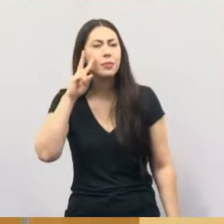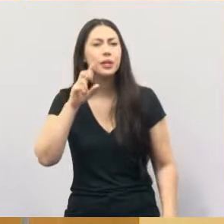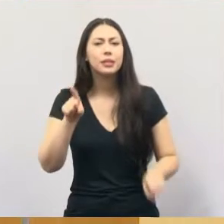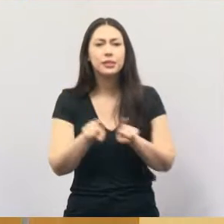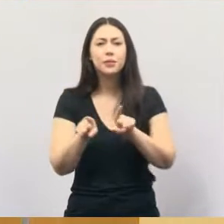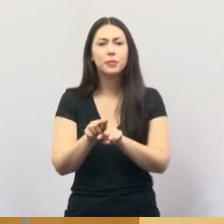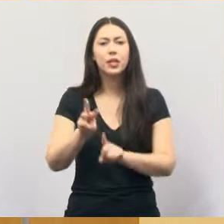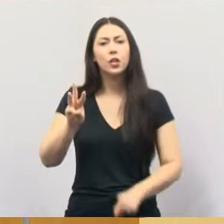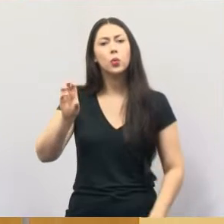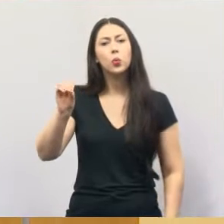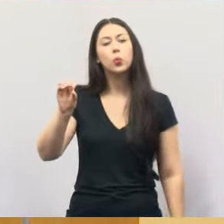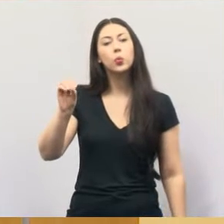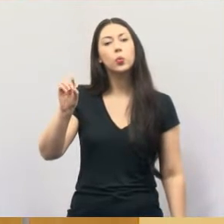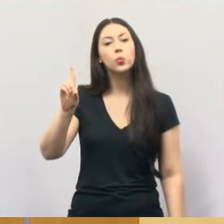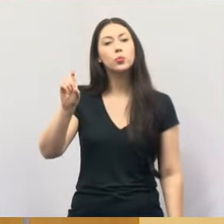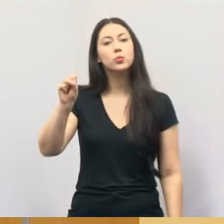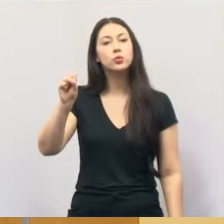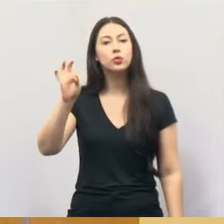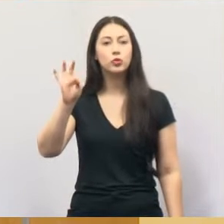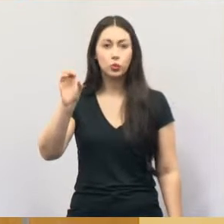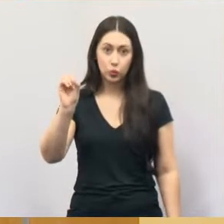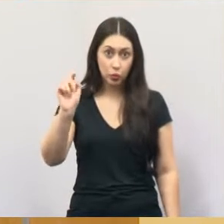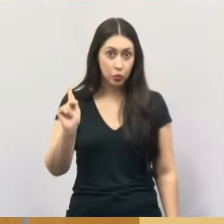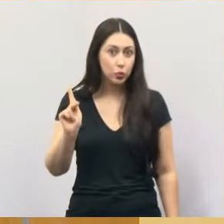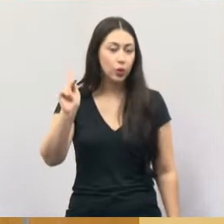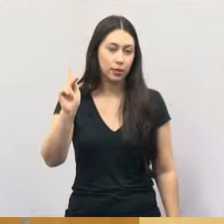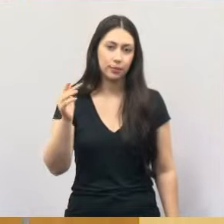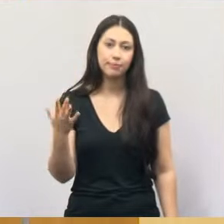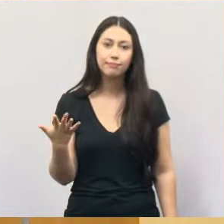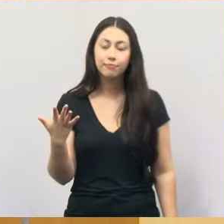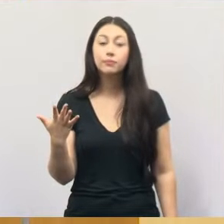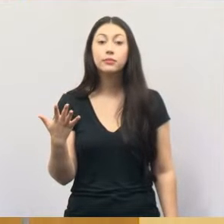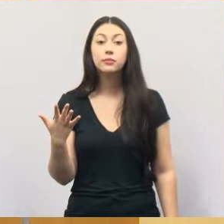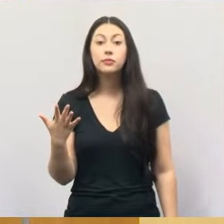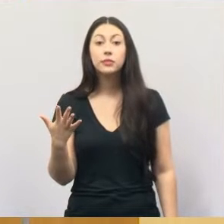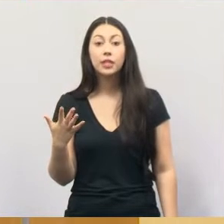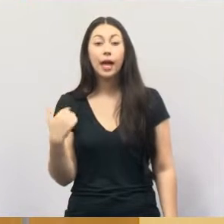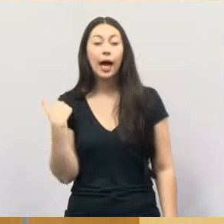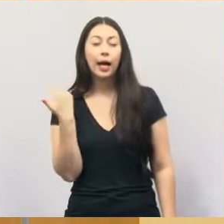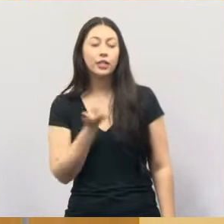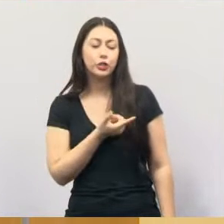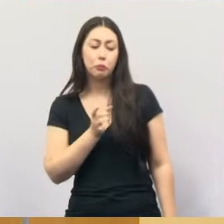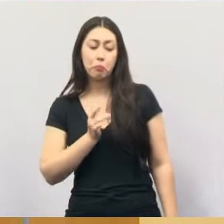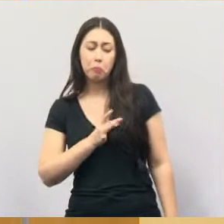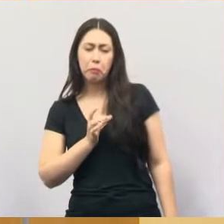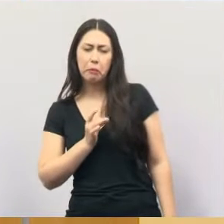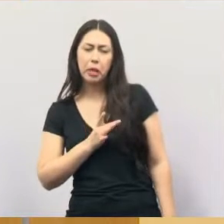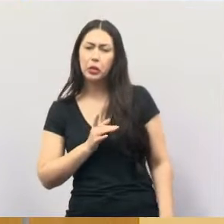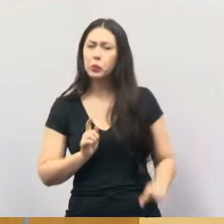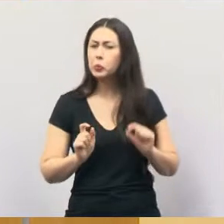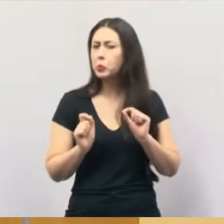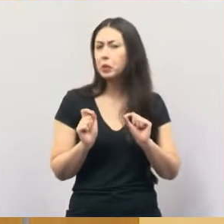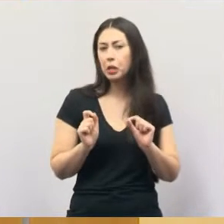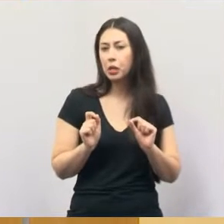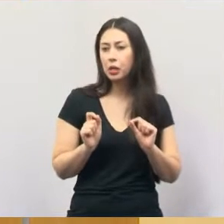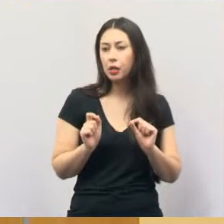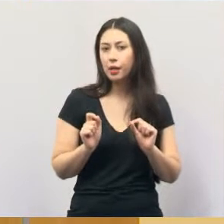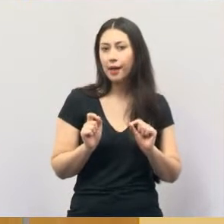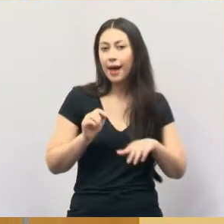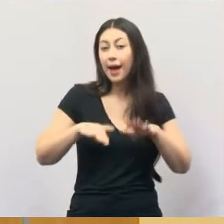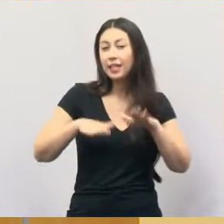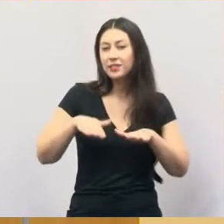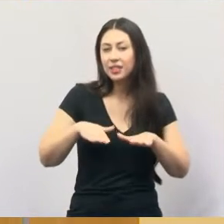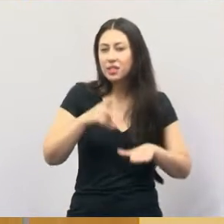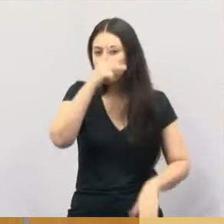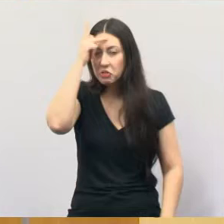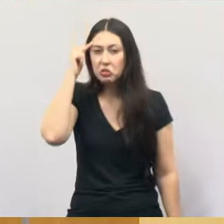Woodstock? Então, na verdade, o que se teme a cultura, o que se teme da cultura é o poder que